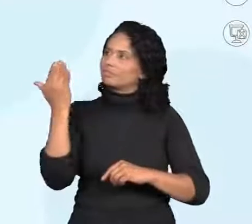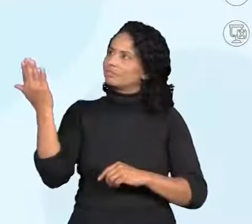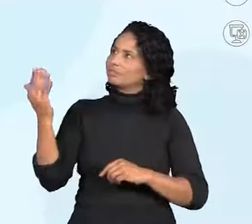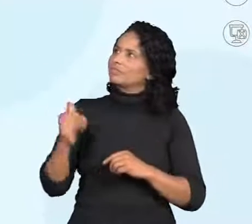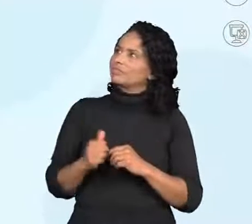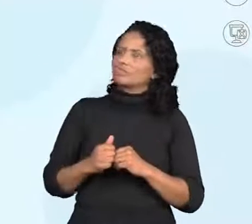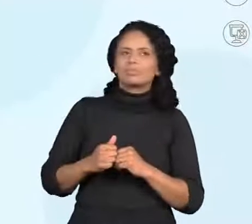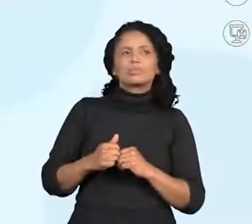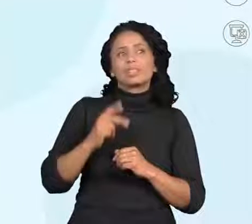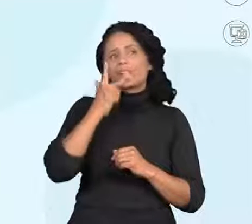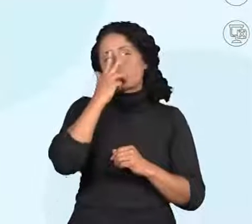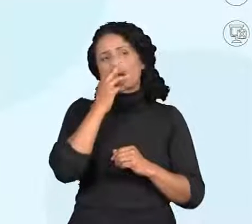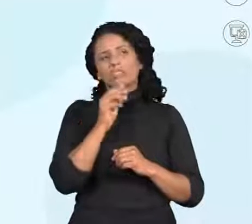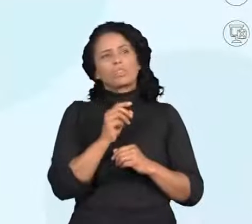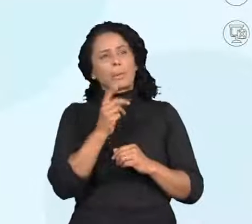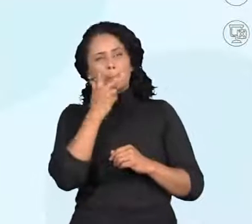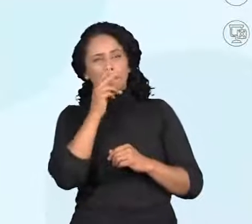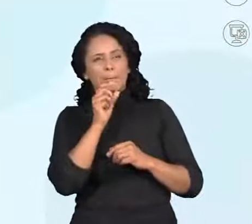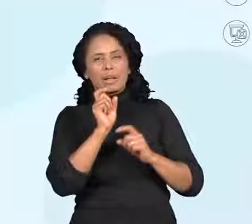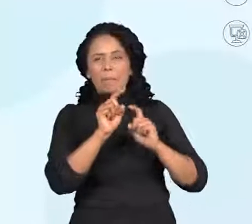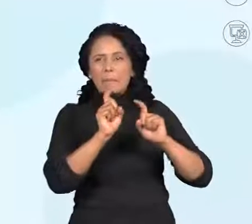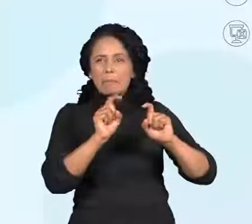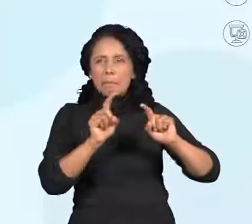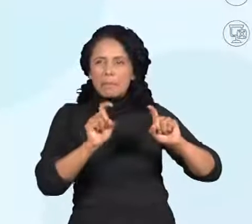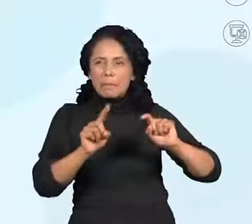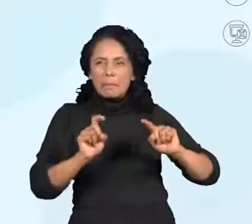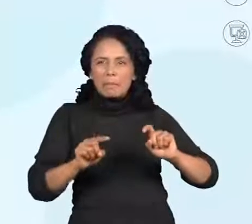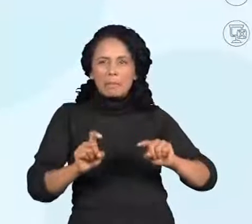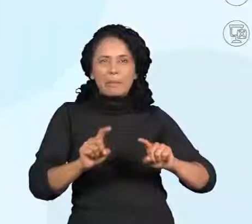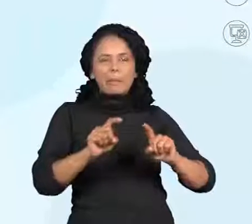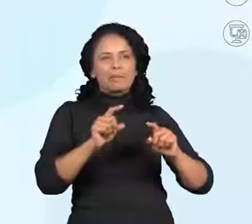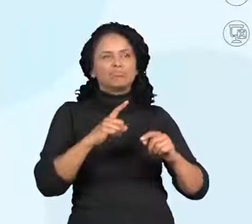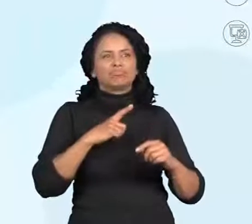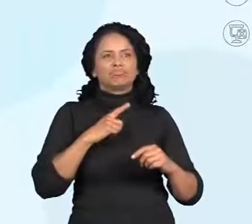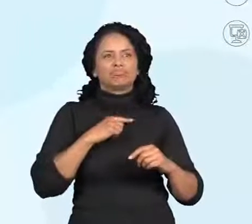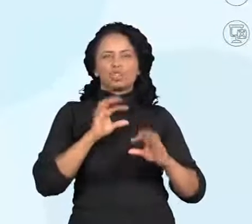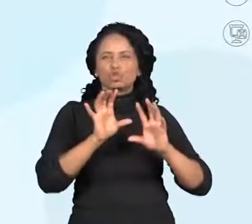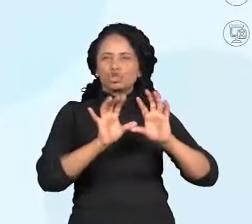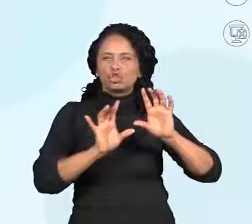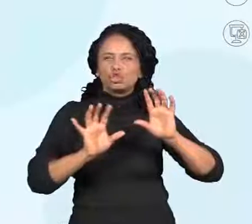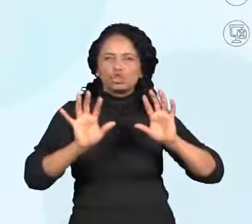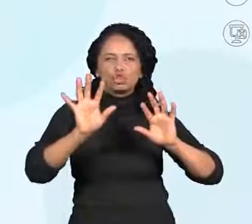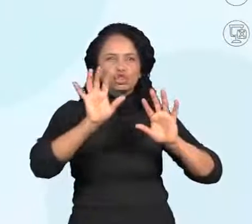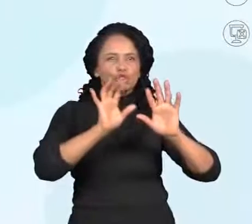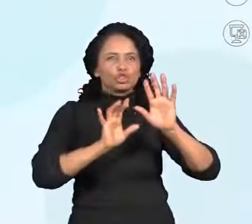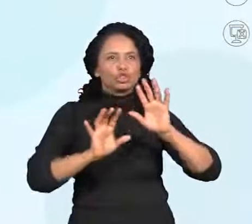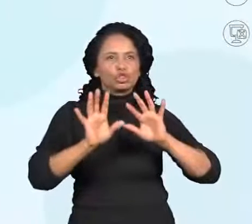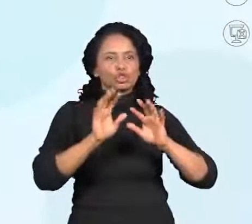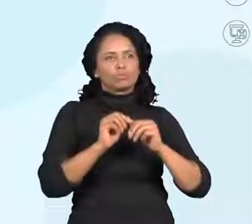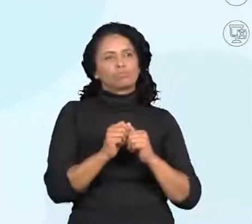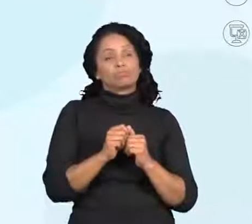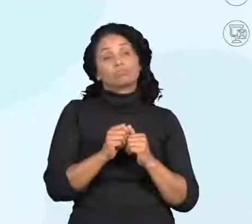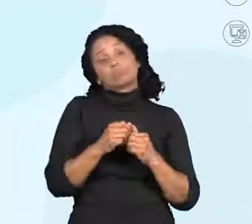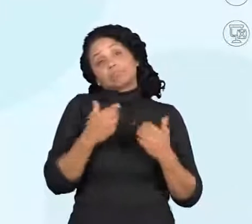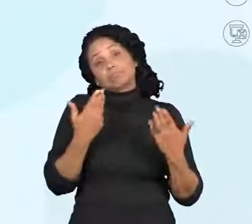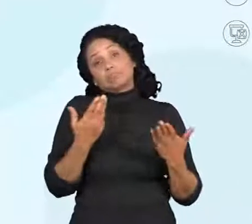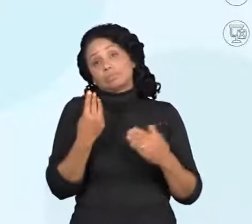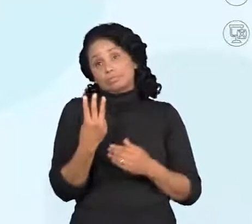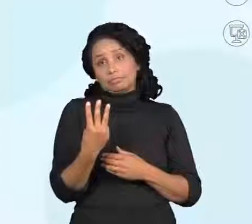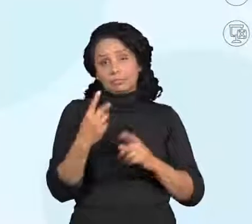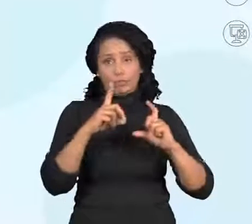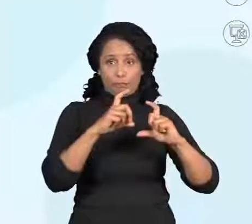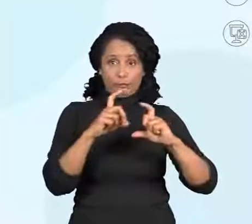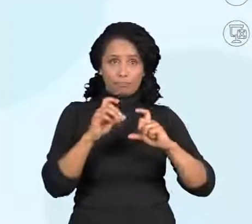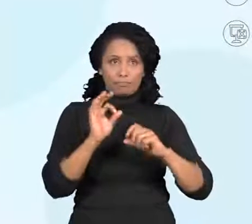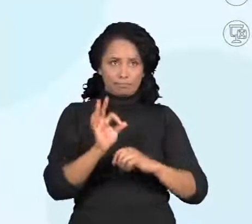Número granulado. 2 e o 3. O 3 você falou que é uma fotografia. É, Tá, e o